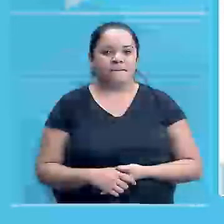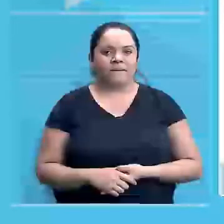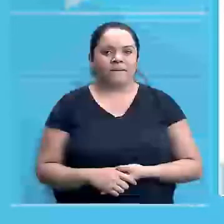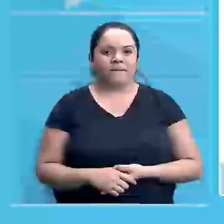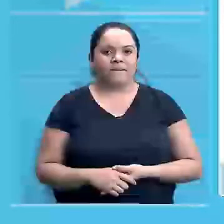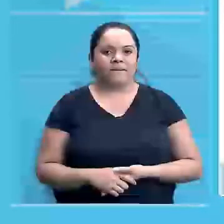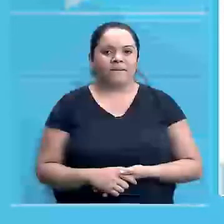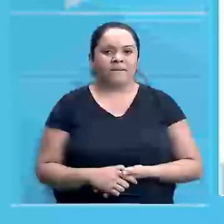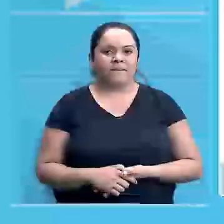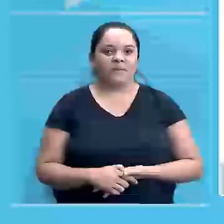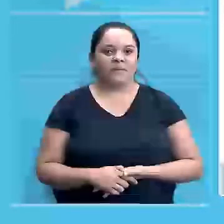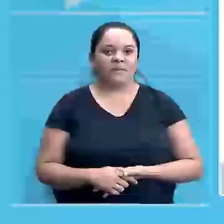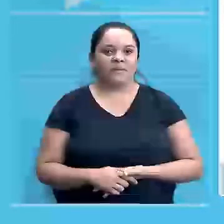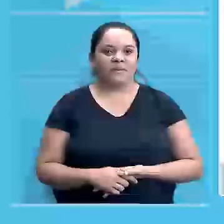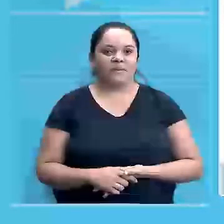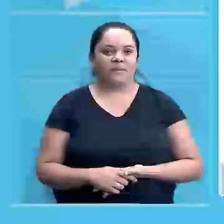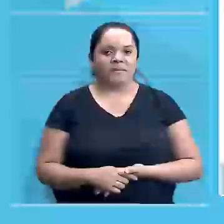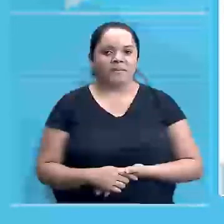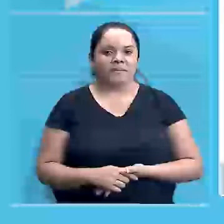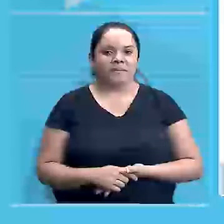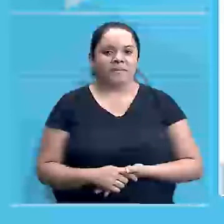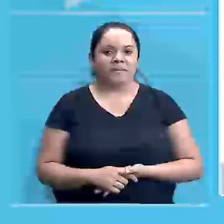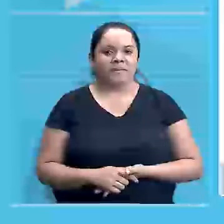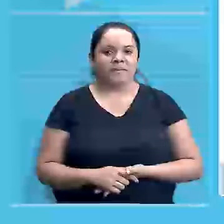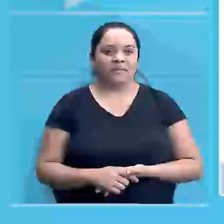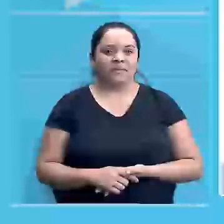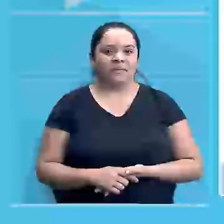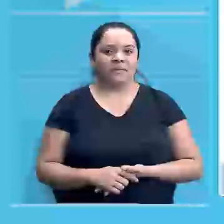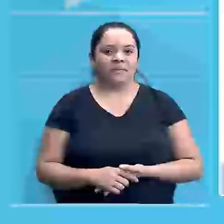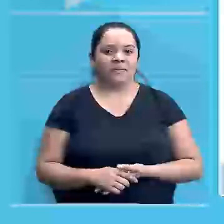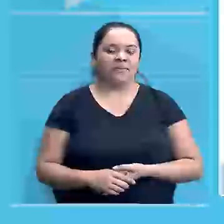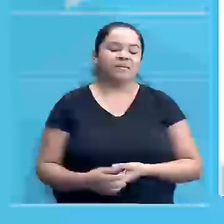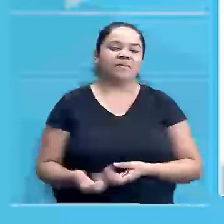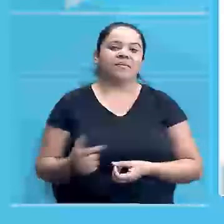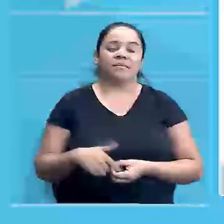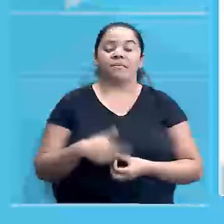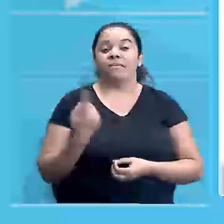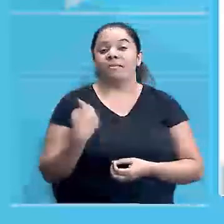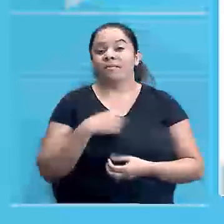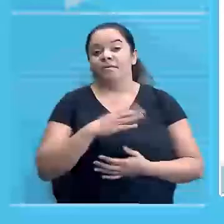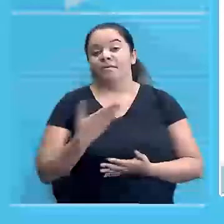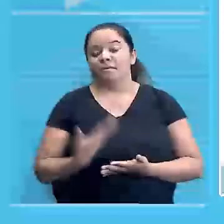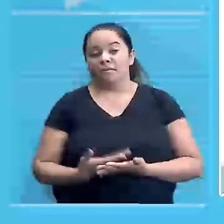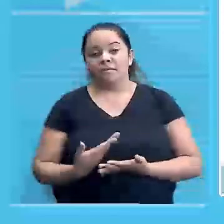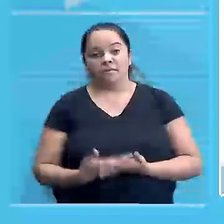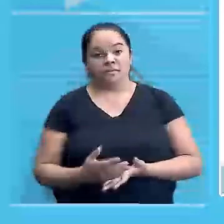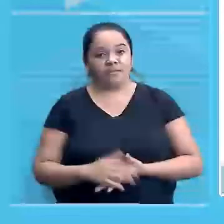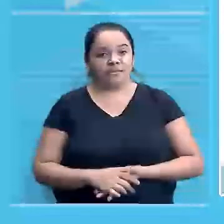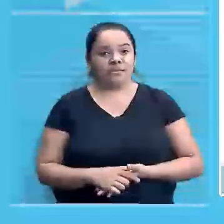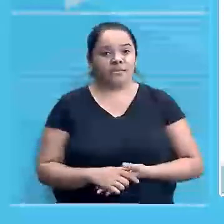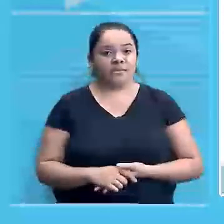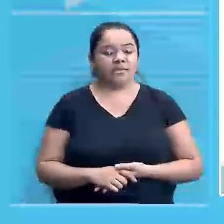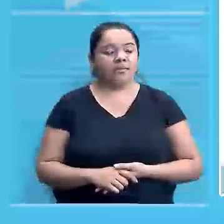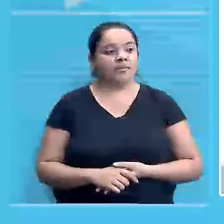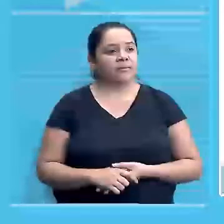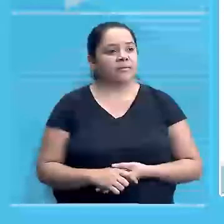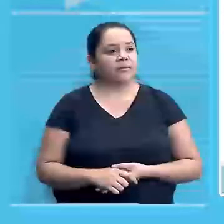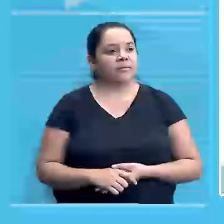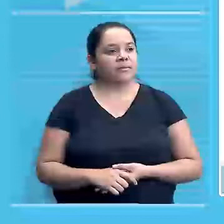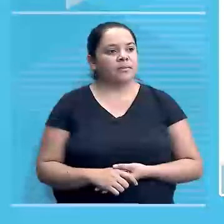Vamos lá, galerinha. Então, retornando aqui para a nossa aula, tá? A gente vai retornar aqui para a nossa telinha,